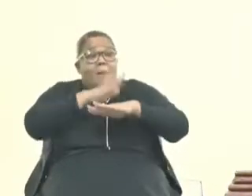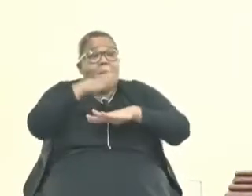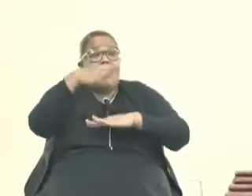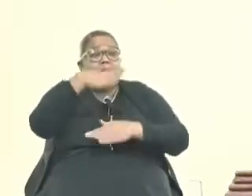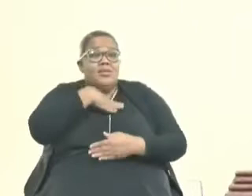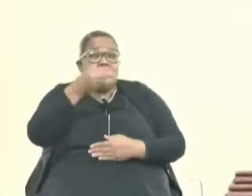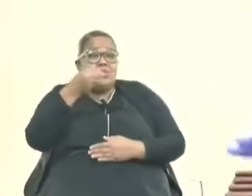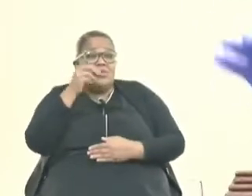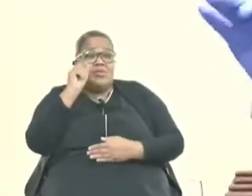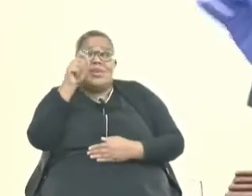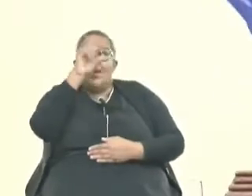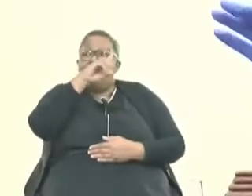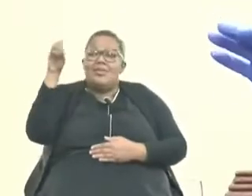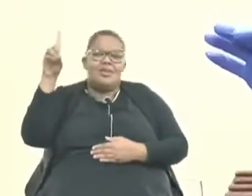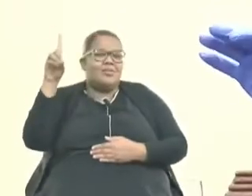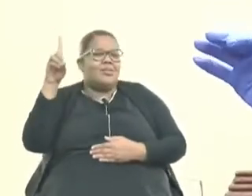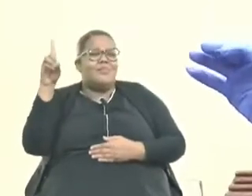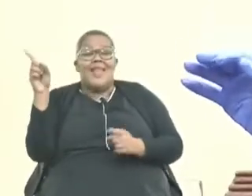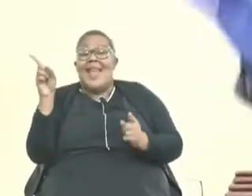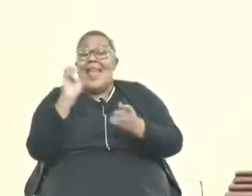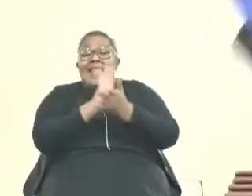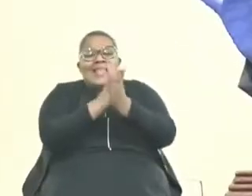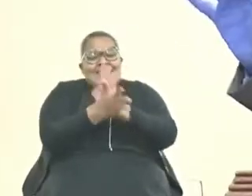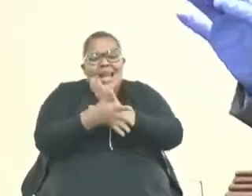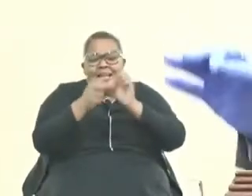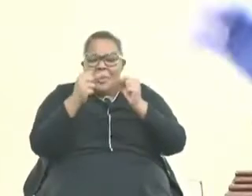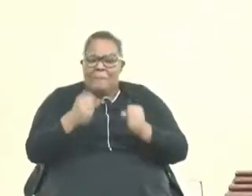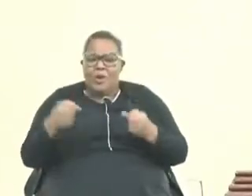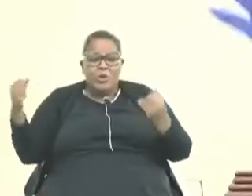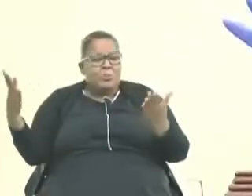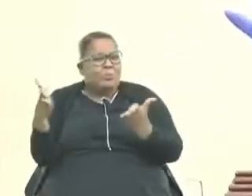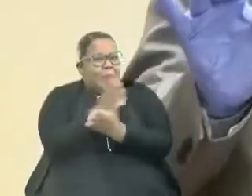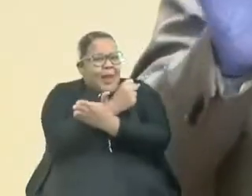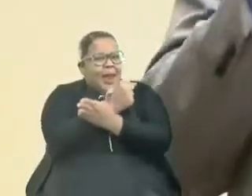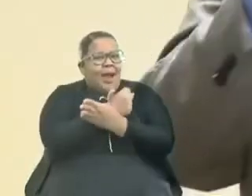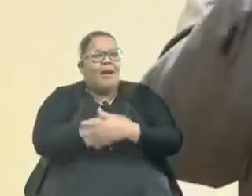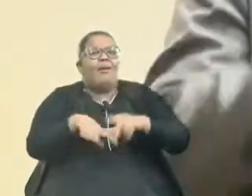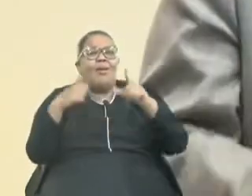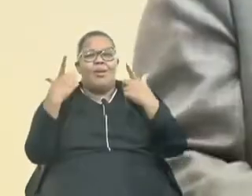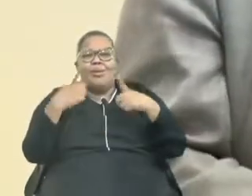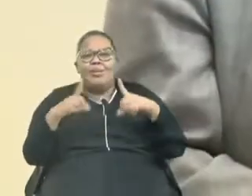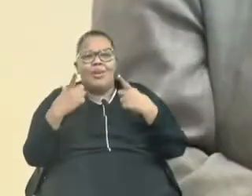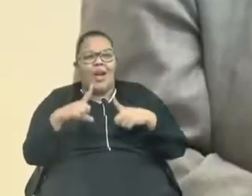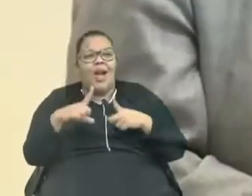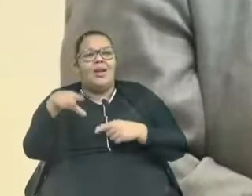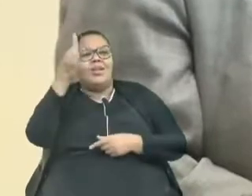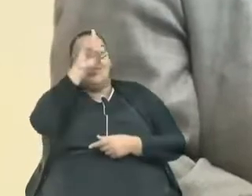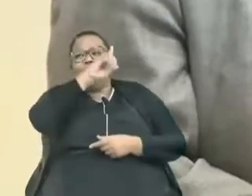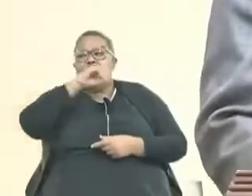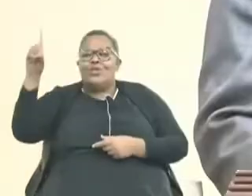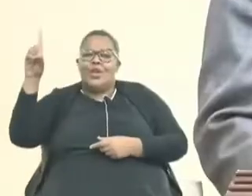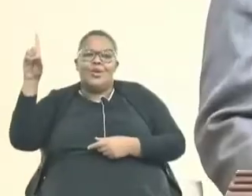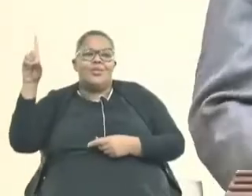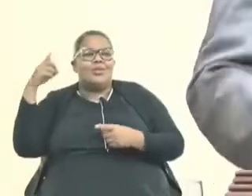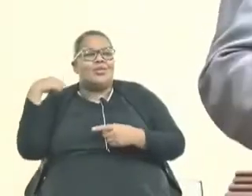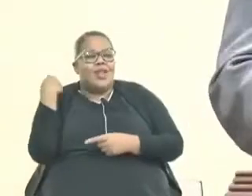tomar o lugar de Deus em nossa vida nem a nossa família